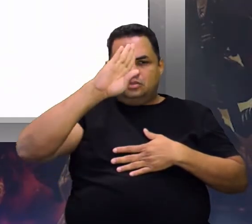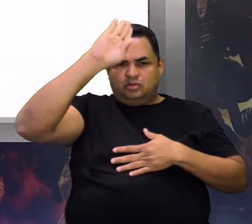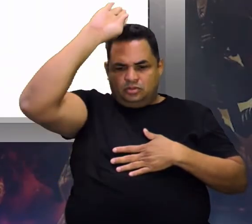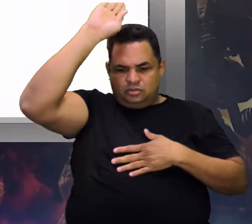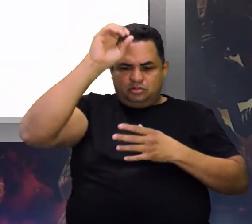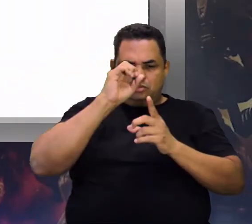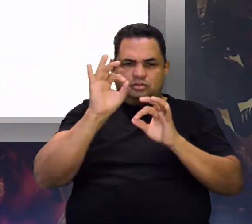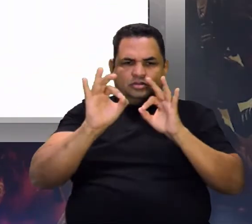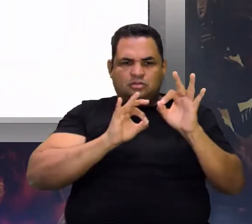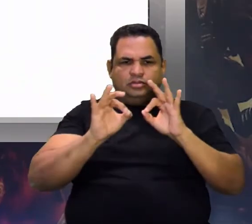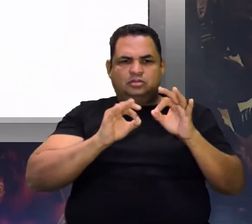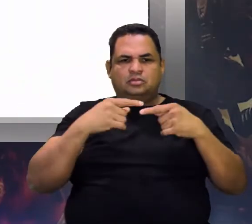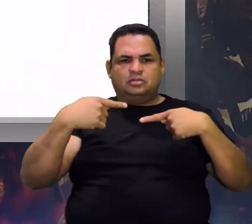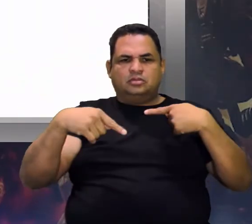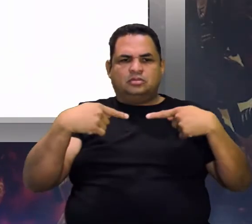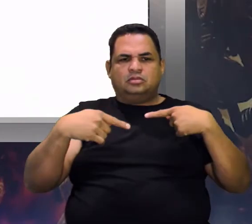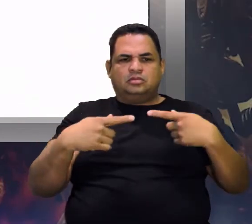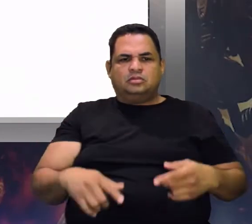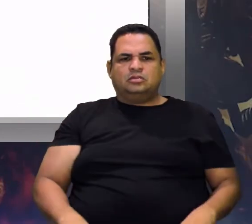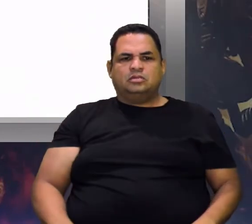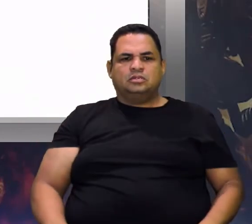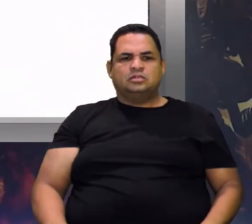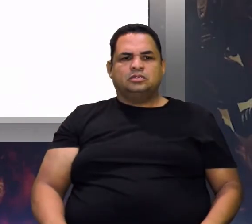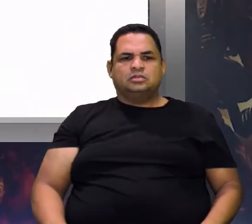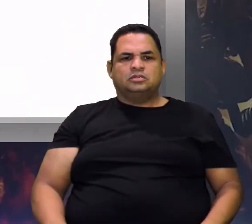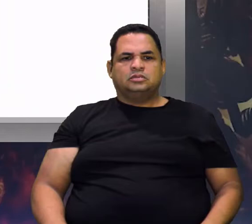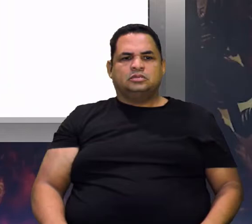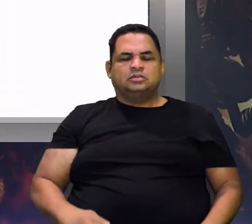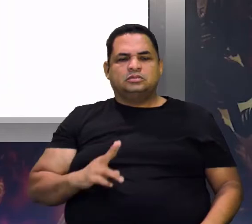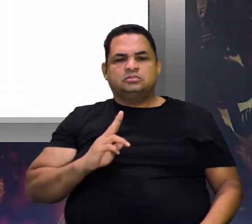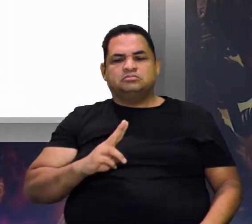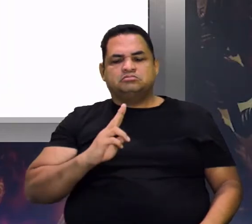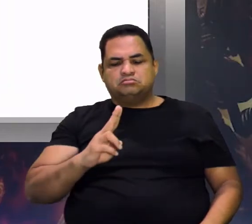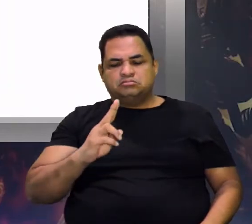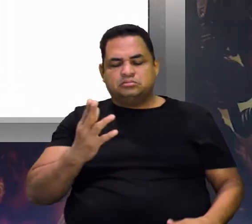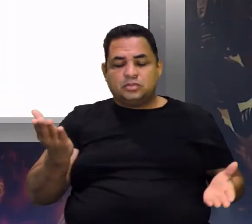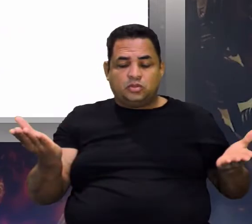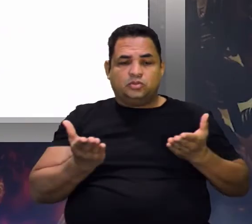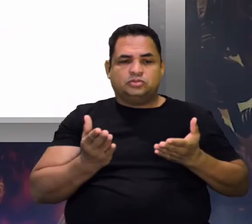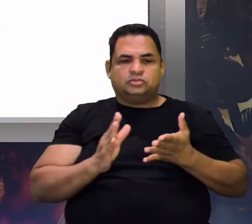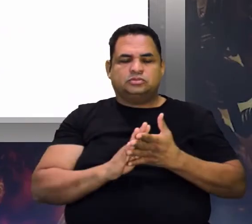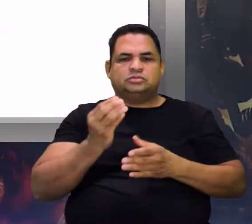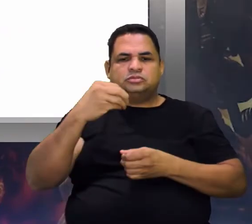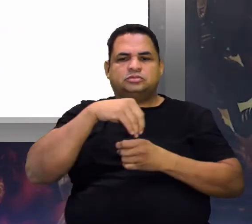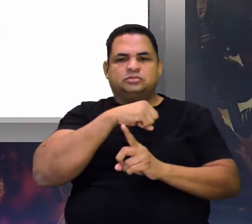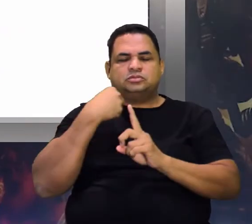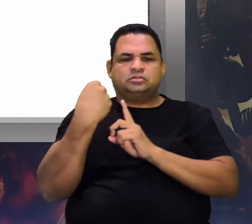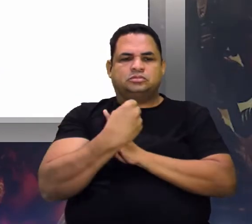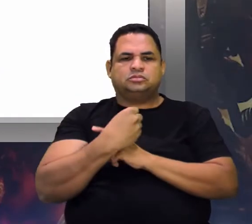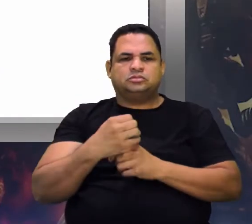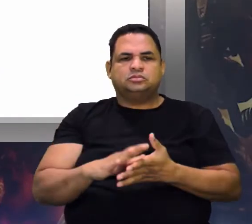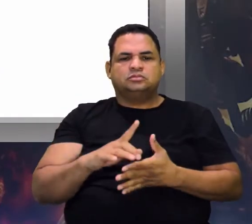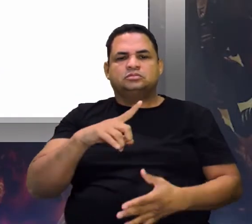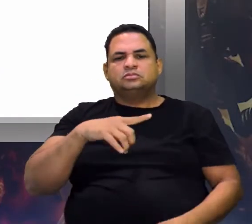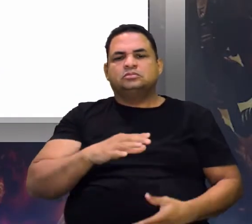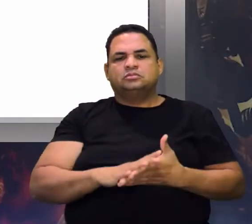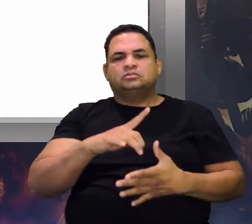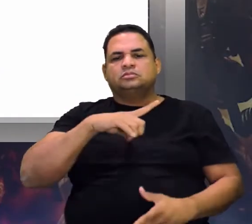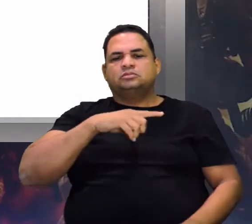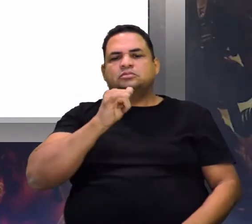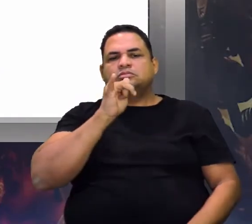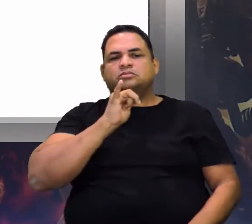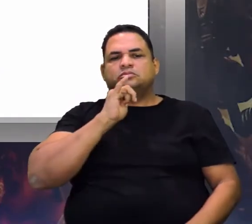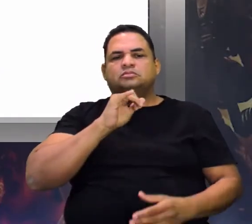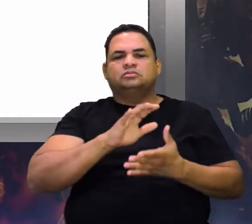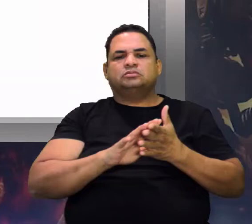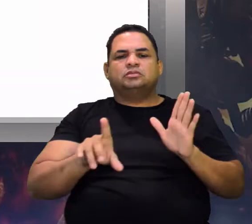organização social, política romana, ela é seguida até hoje por nossa sociedade. São exemplos de legislações